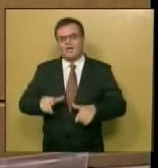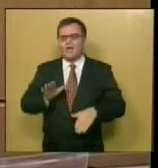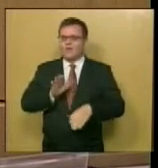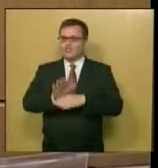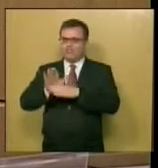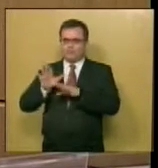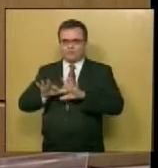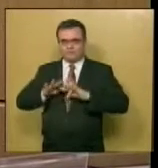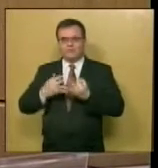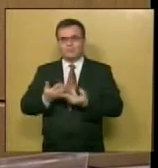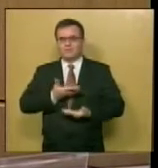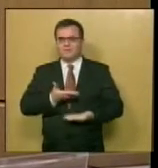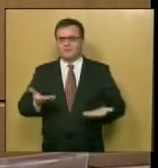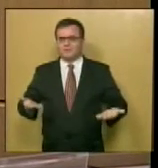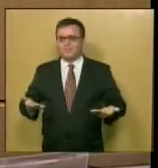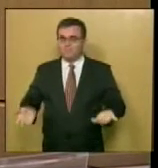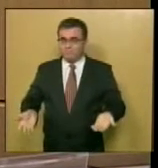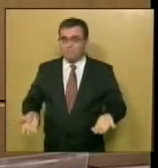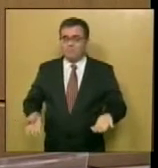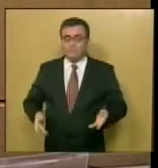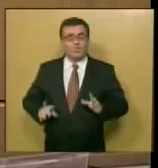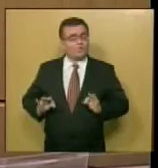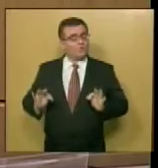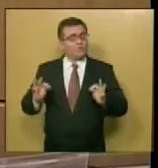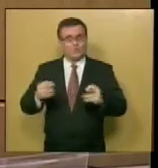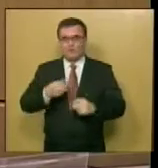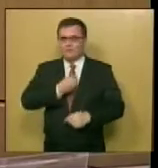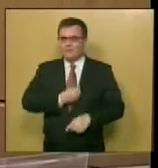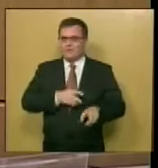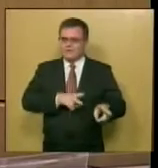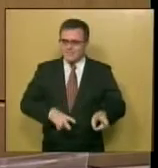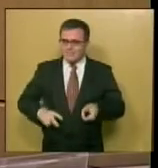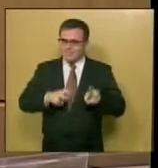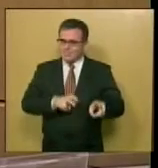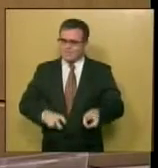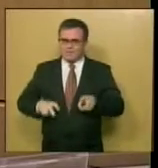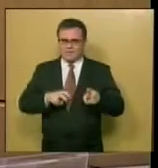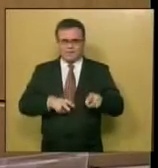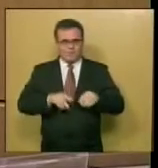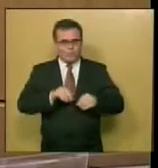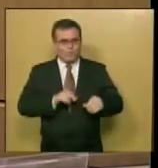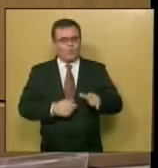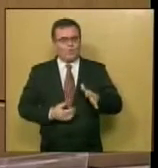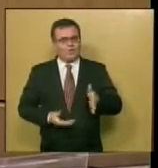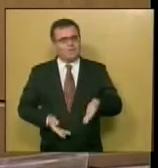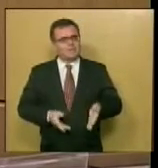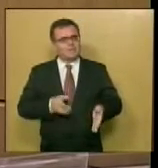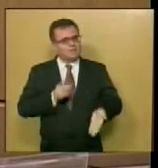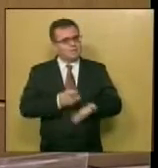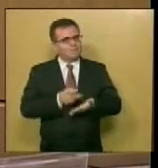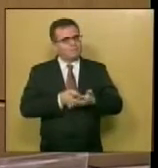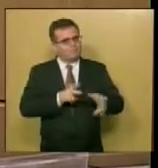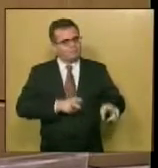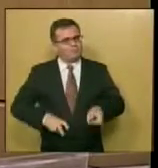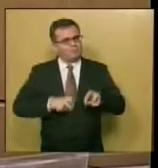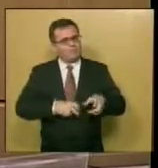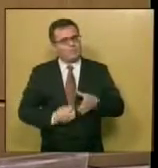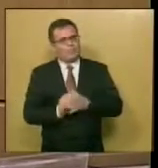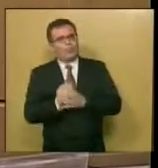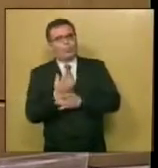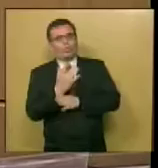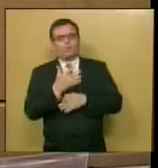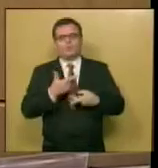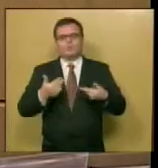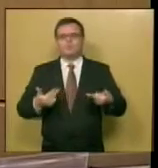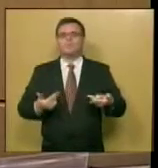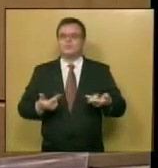sustento da família. Todos viviam na roça e da terra provinha o sustento de todos. O trabalho nunca